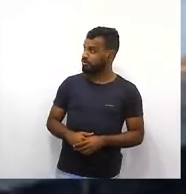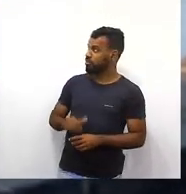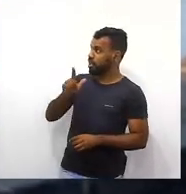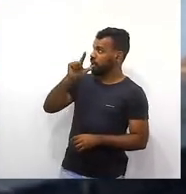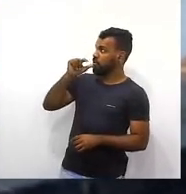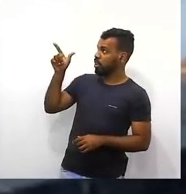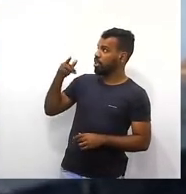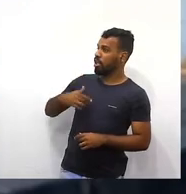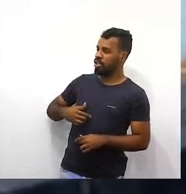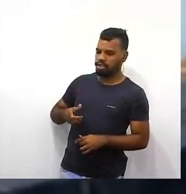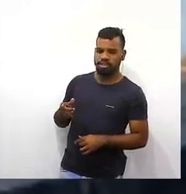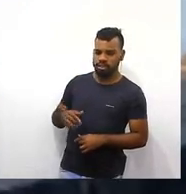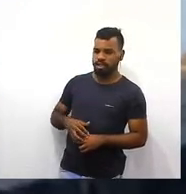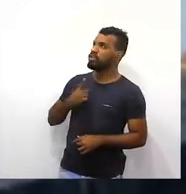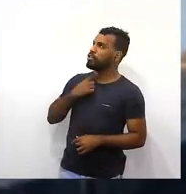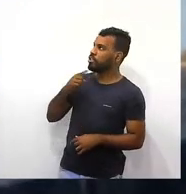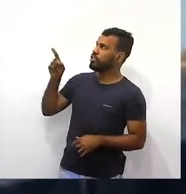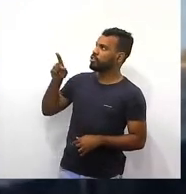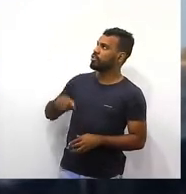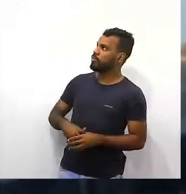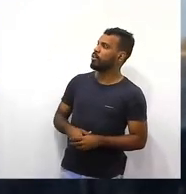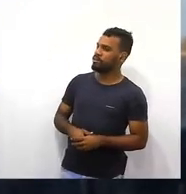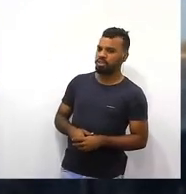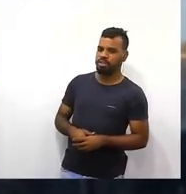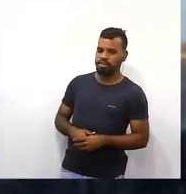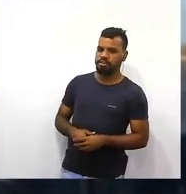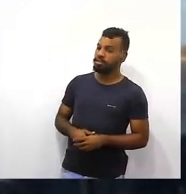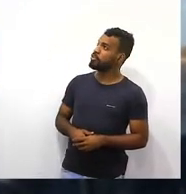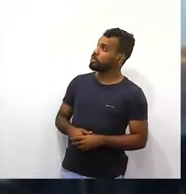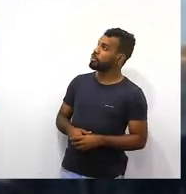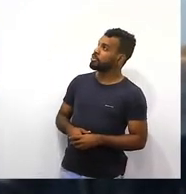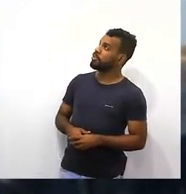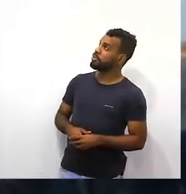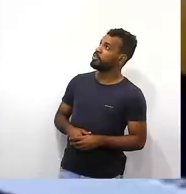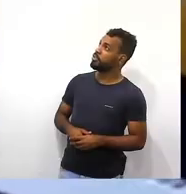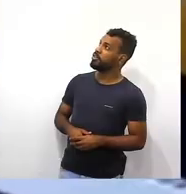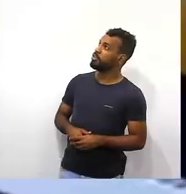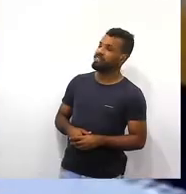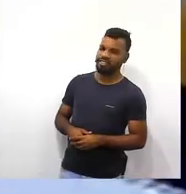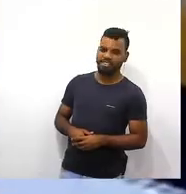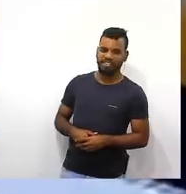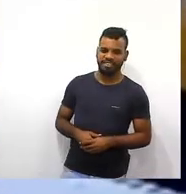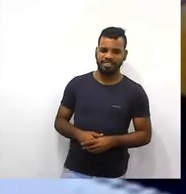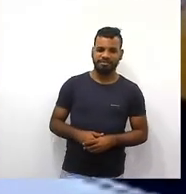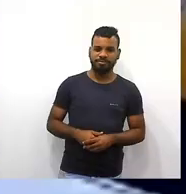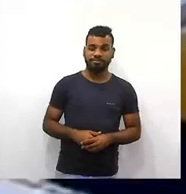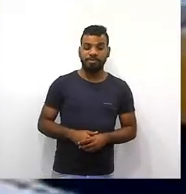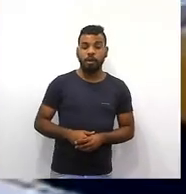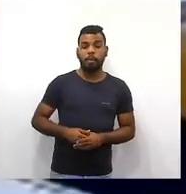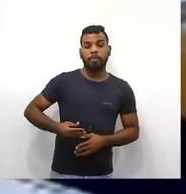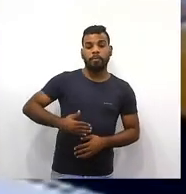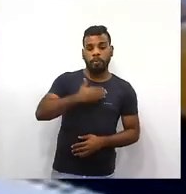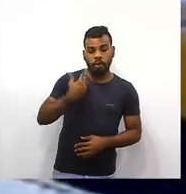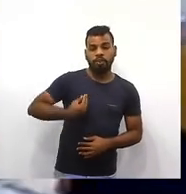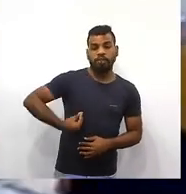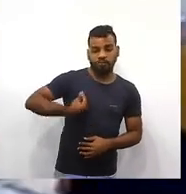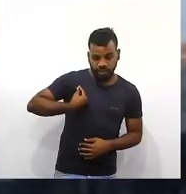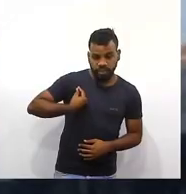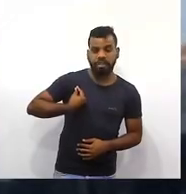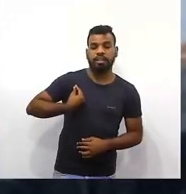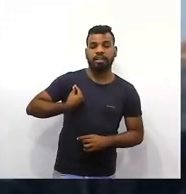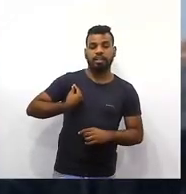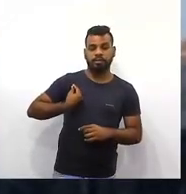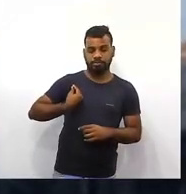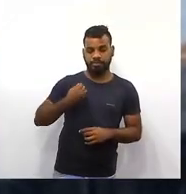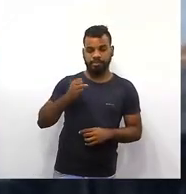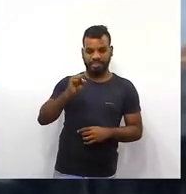Não tem problema, estamos ao vivo. Deixa eu só pegar o livro. Pronto. Morte e Vida Severina é um poema, né,